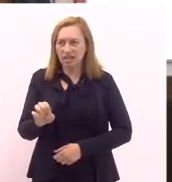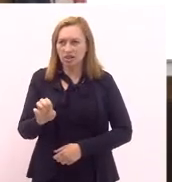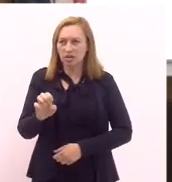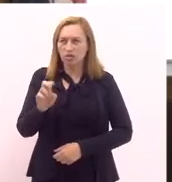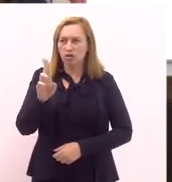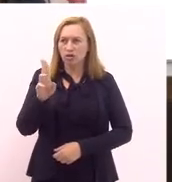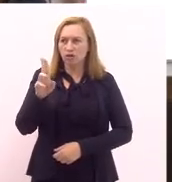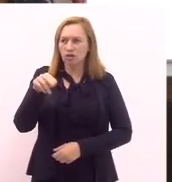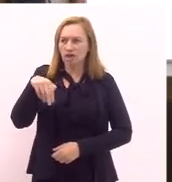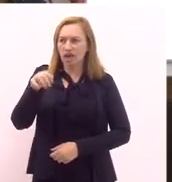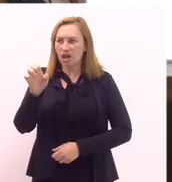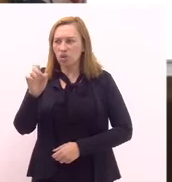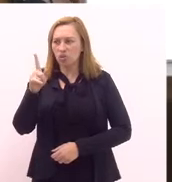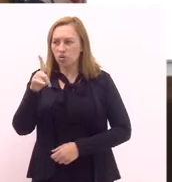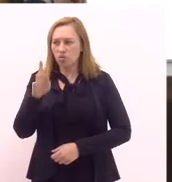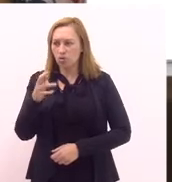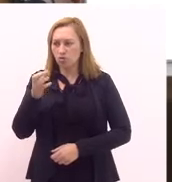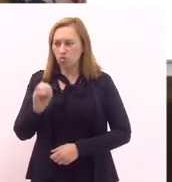presidente